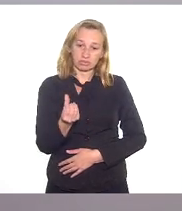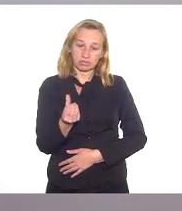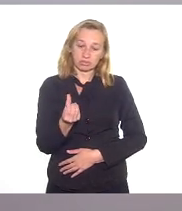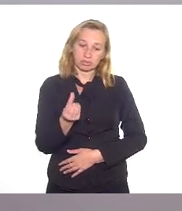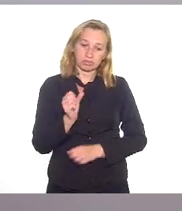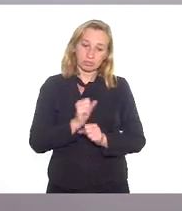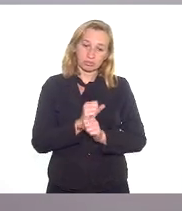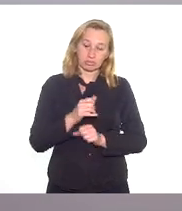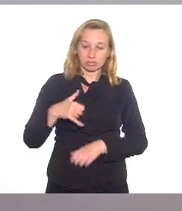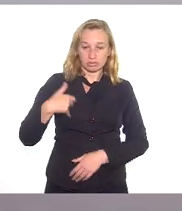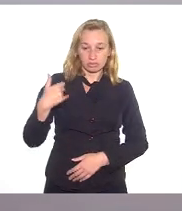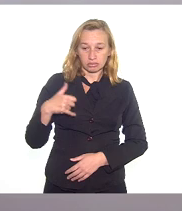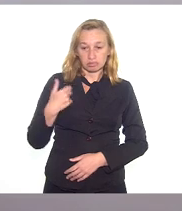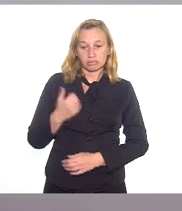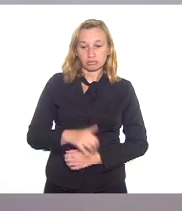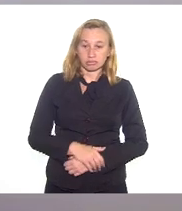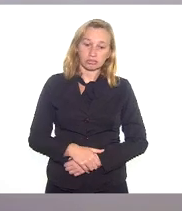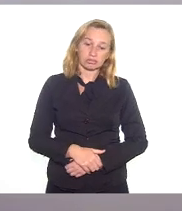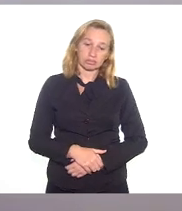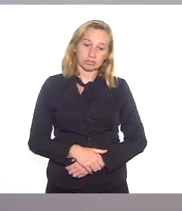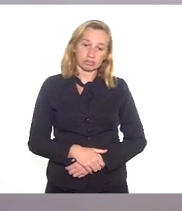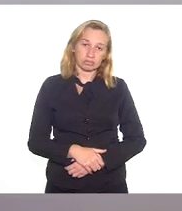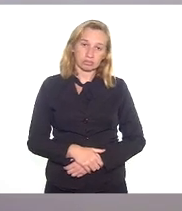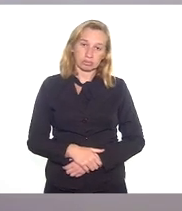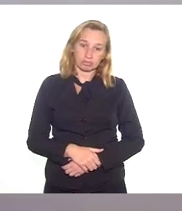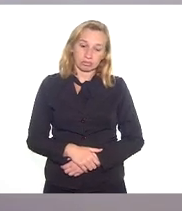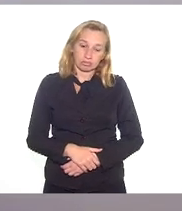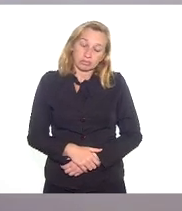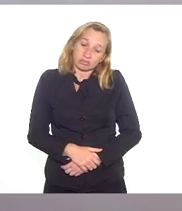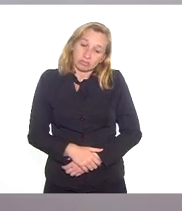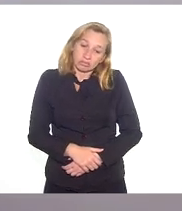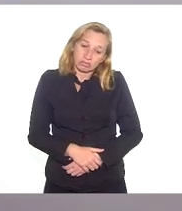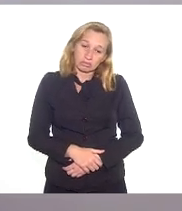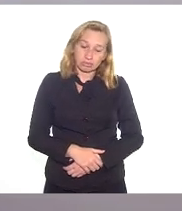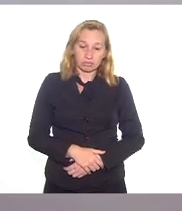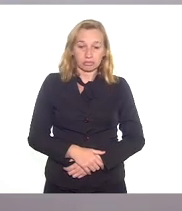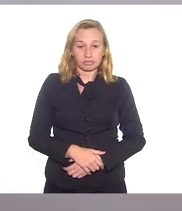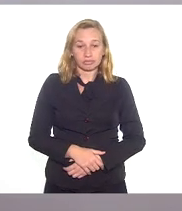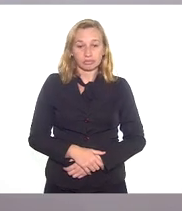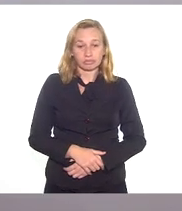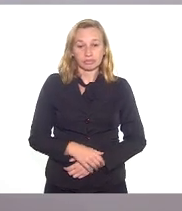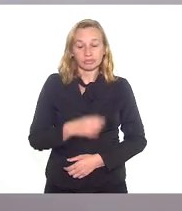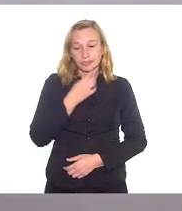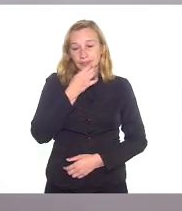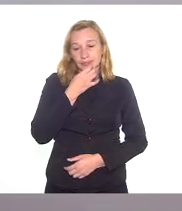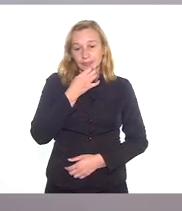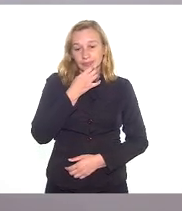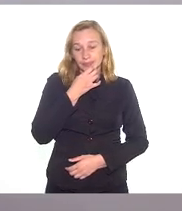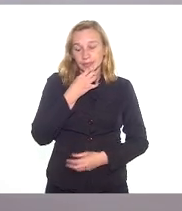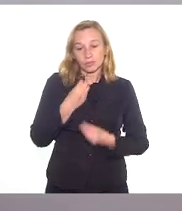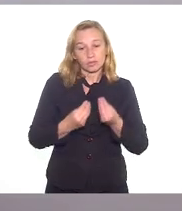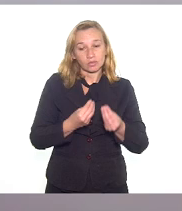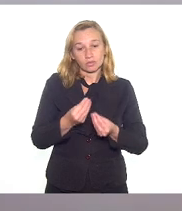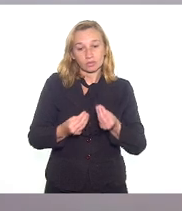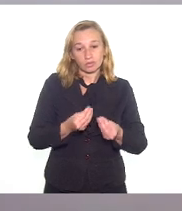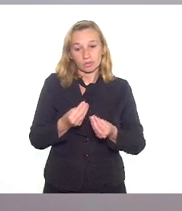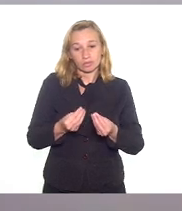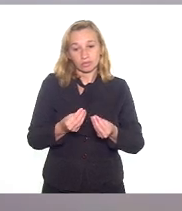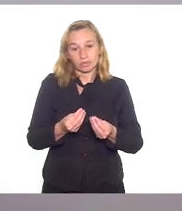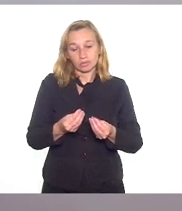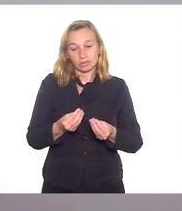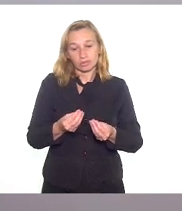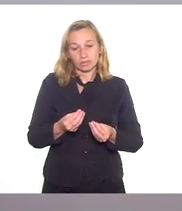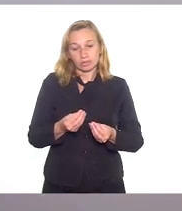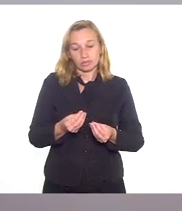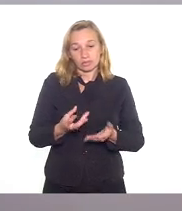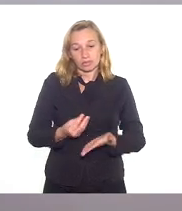claro. Afinal, e como disseram ao de Blanco Moacir Luz, nas flores em vida que deram ao